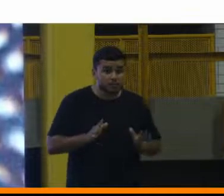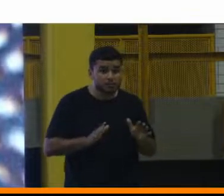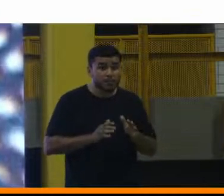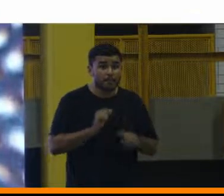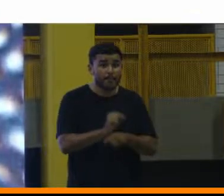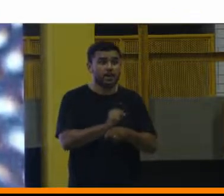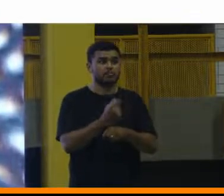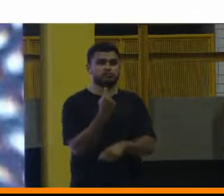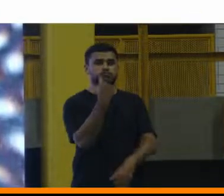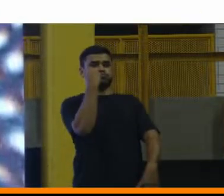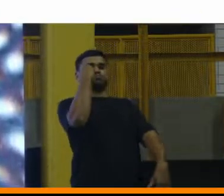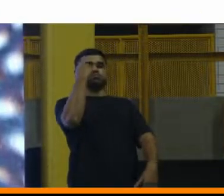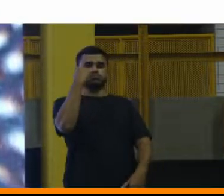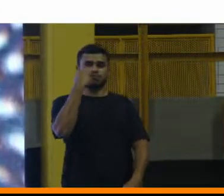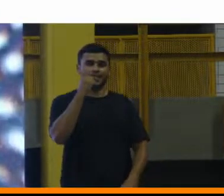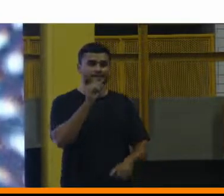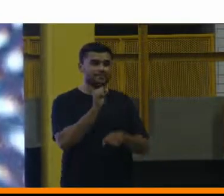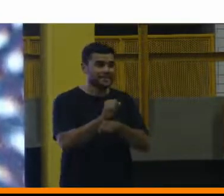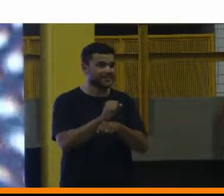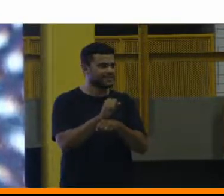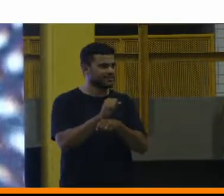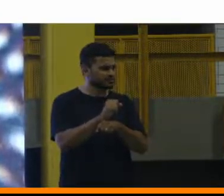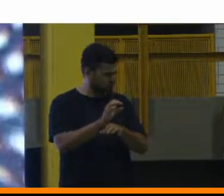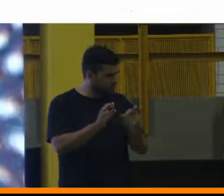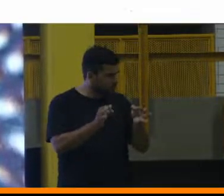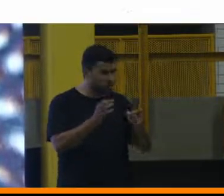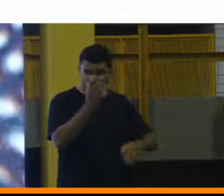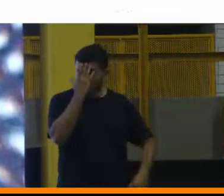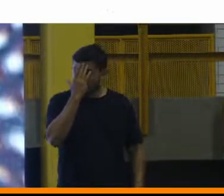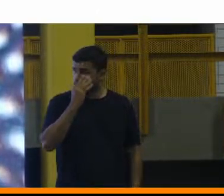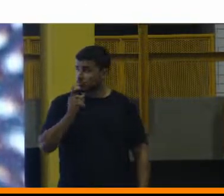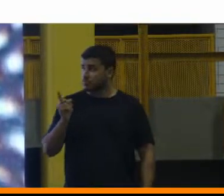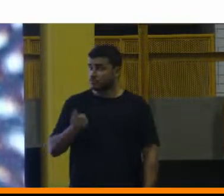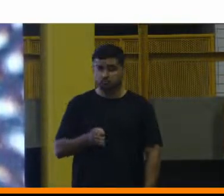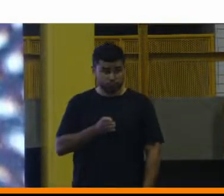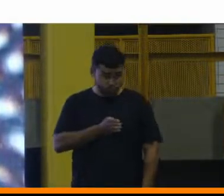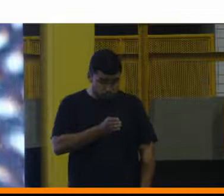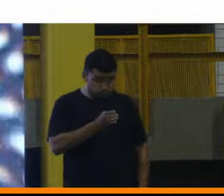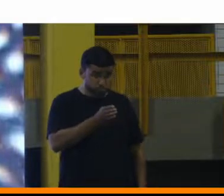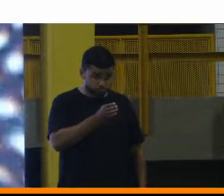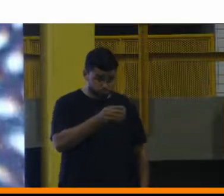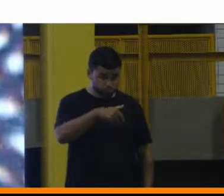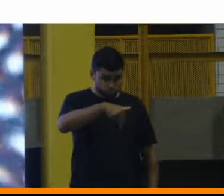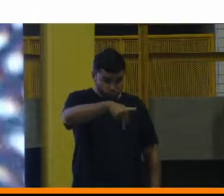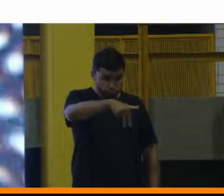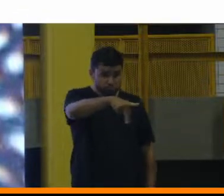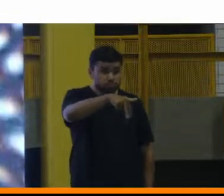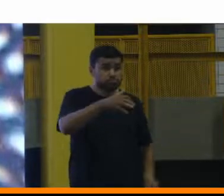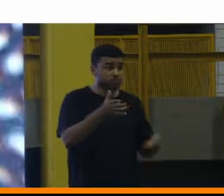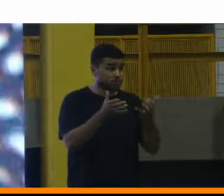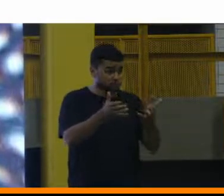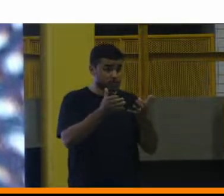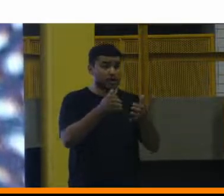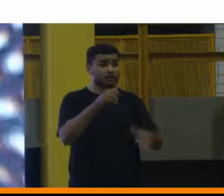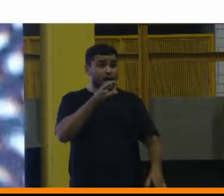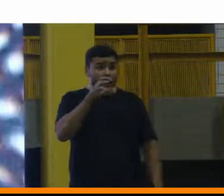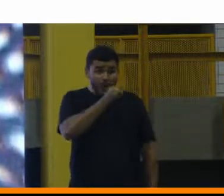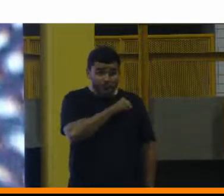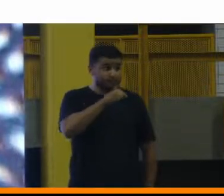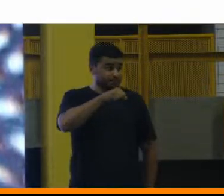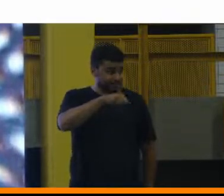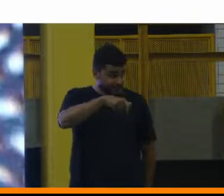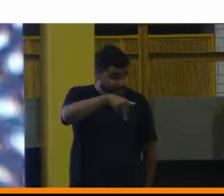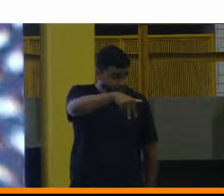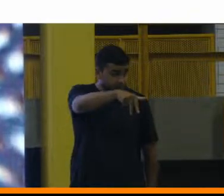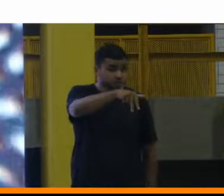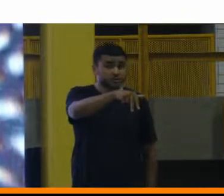Mas se eu estou indo aqui para frente, não quero ganhar velocidade, eu quero